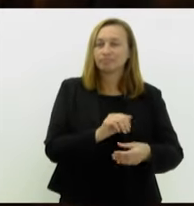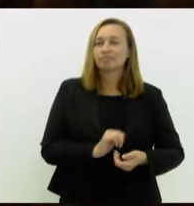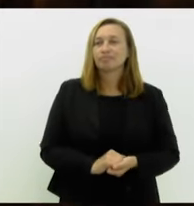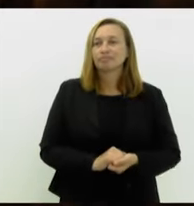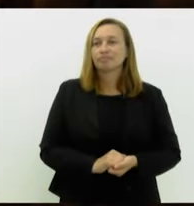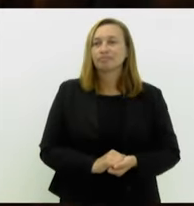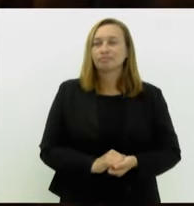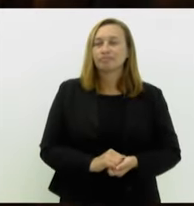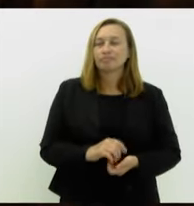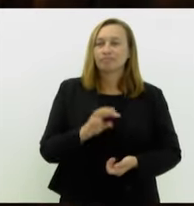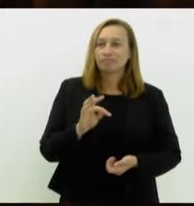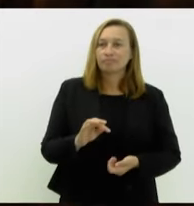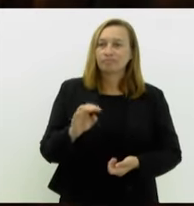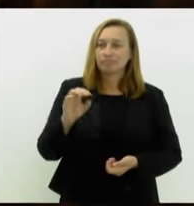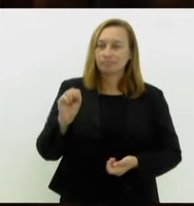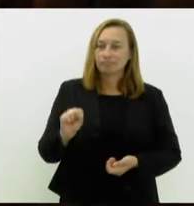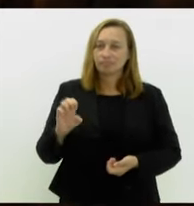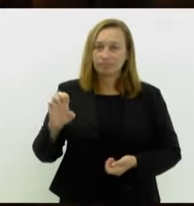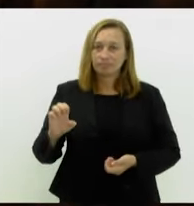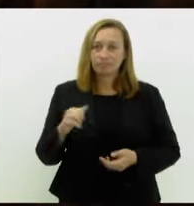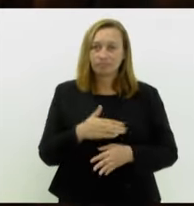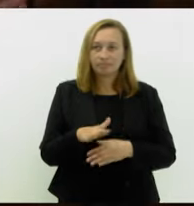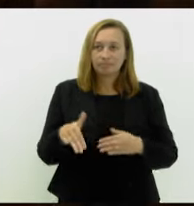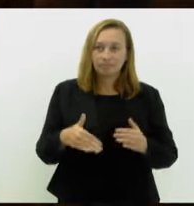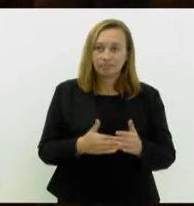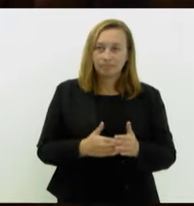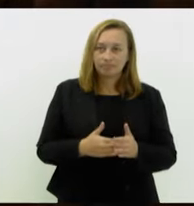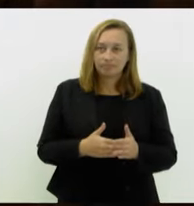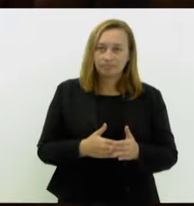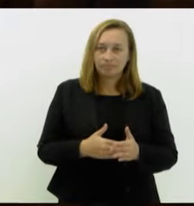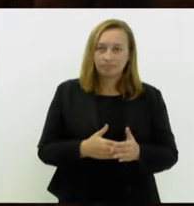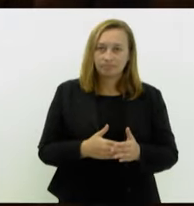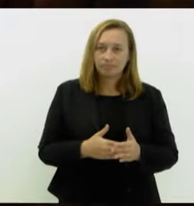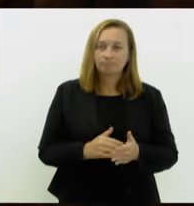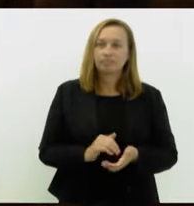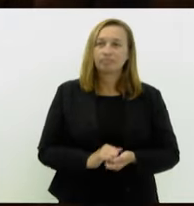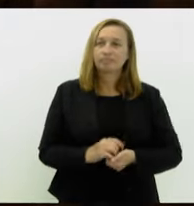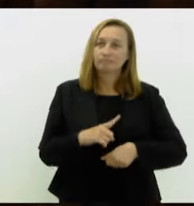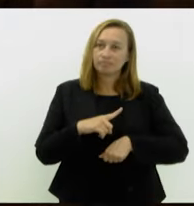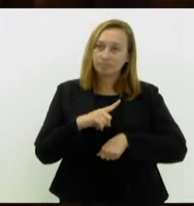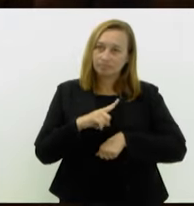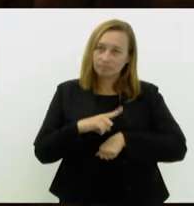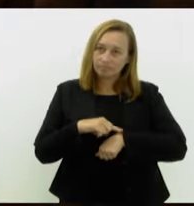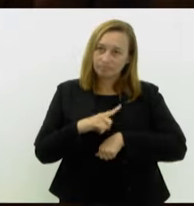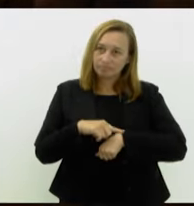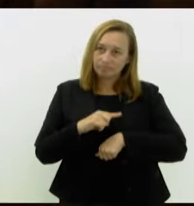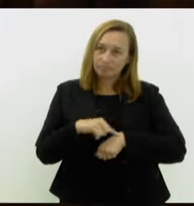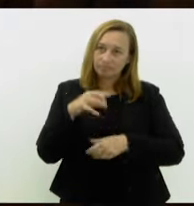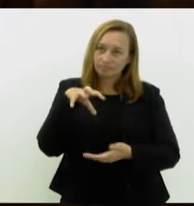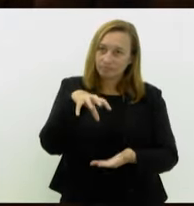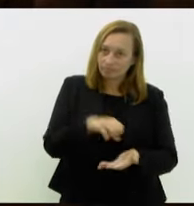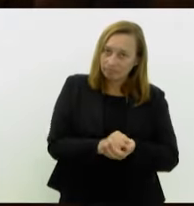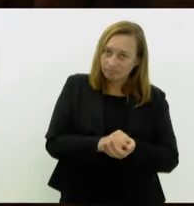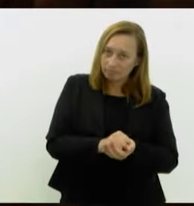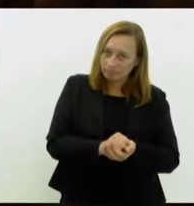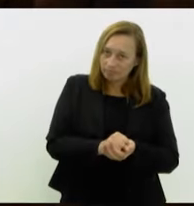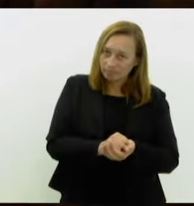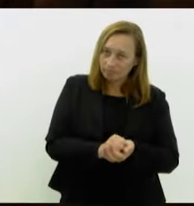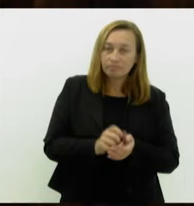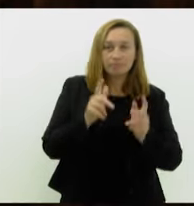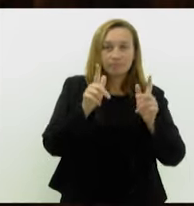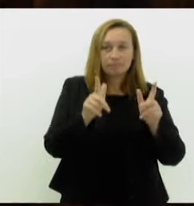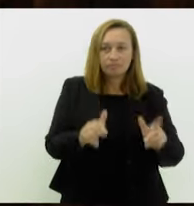o TSE em todas as sessões praticamente registra a mesma